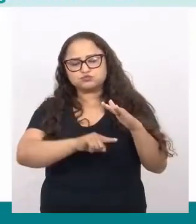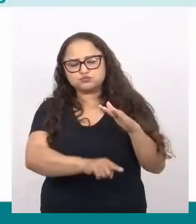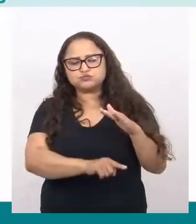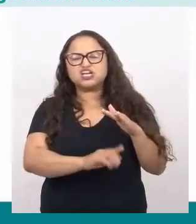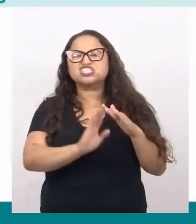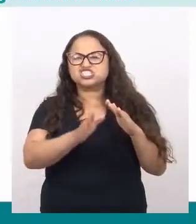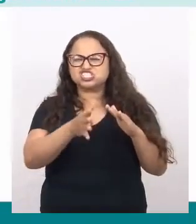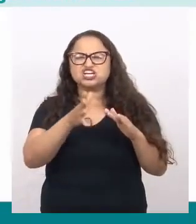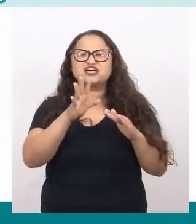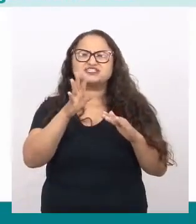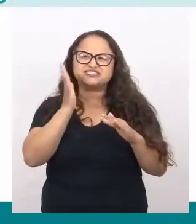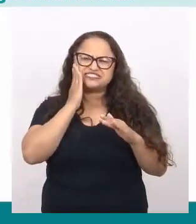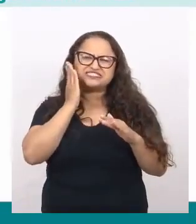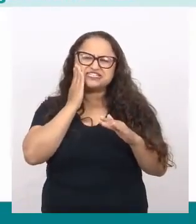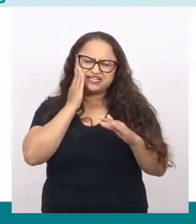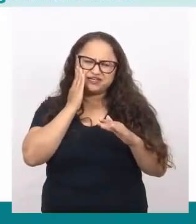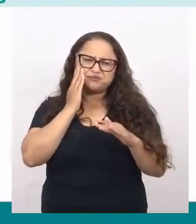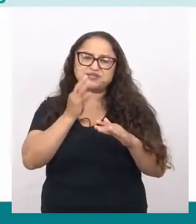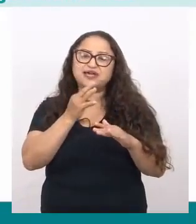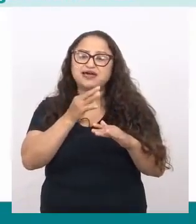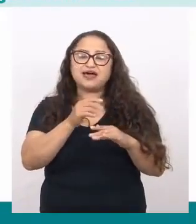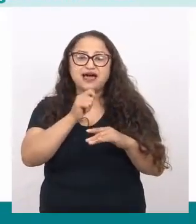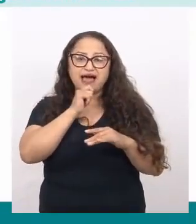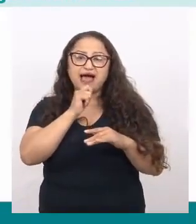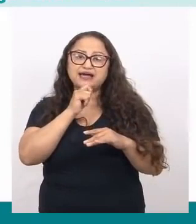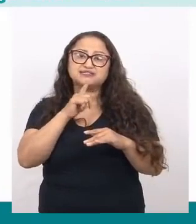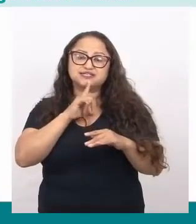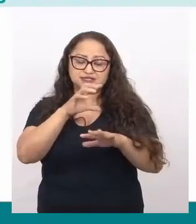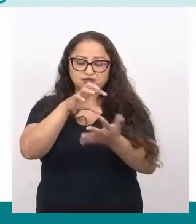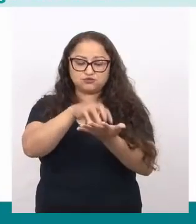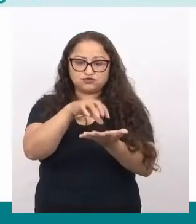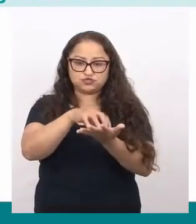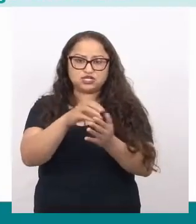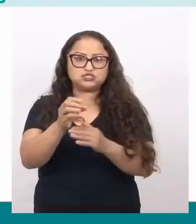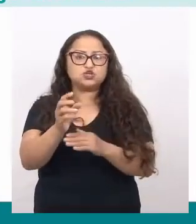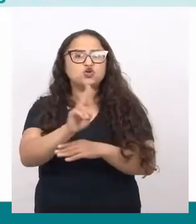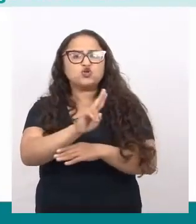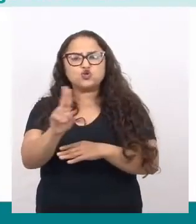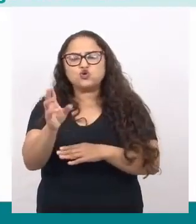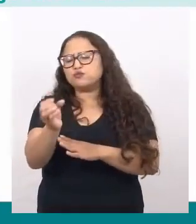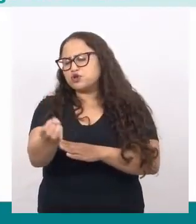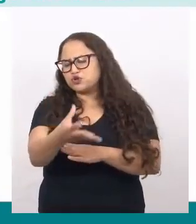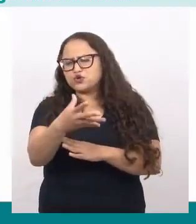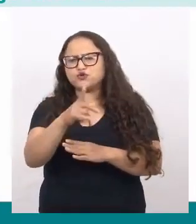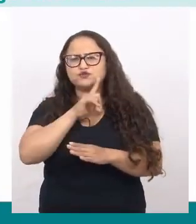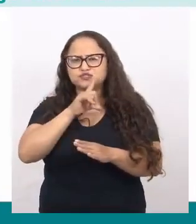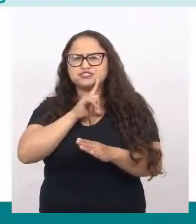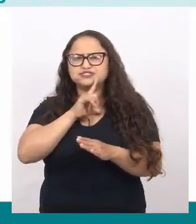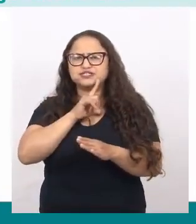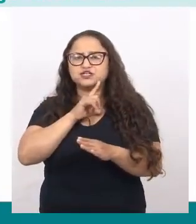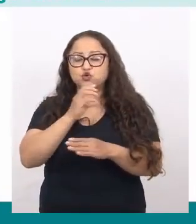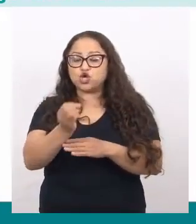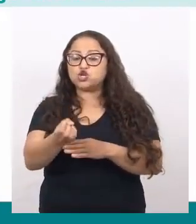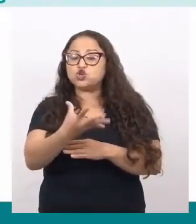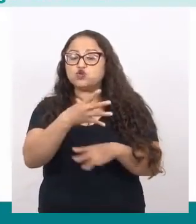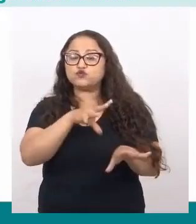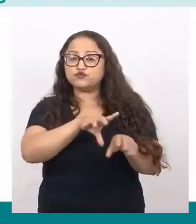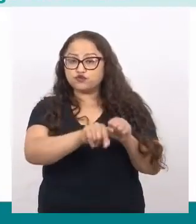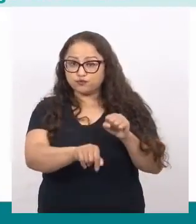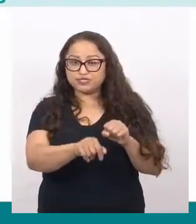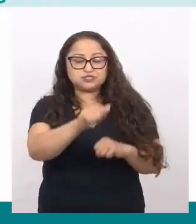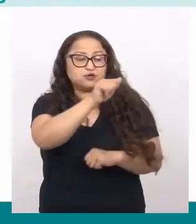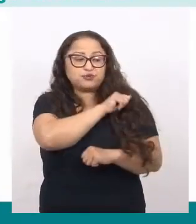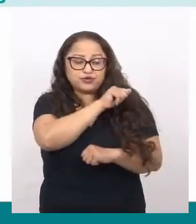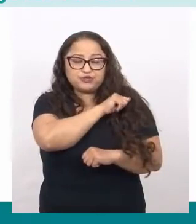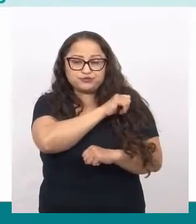já conhece, ainda que seja uma unidade curricular que tem um nome novo, que faz parte de uma trilha nova do que o aluno vai estar